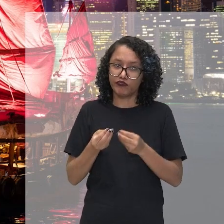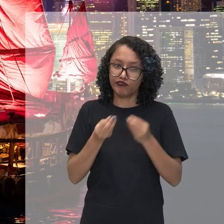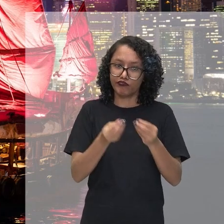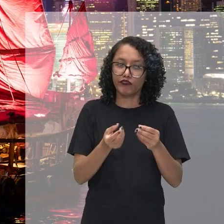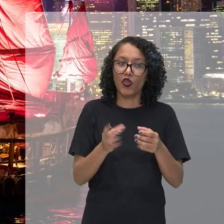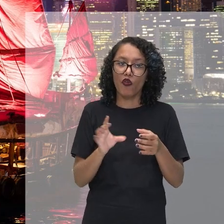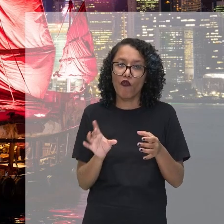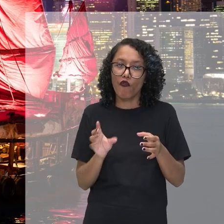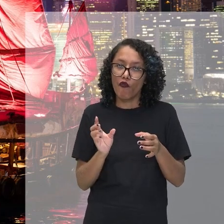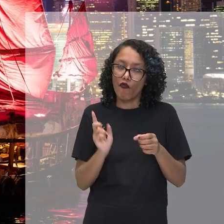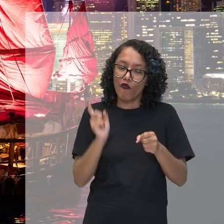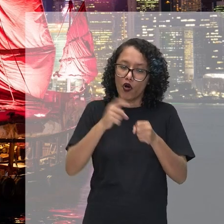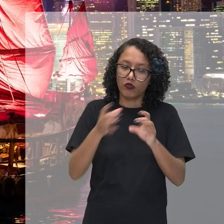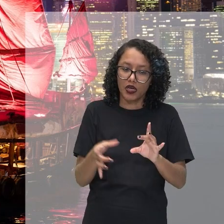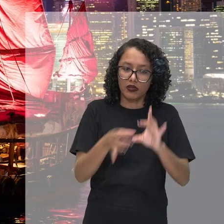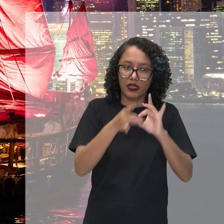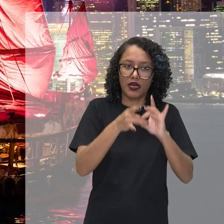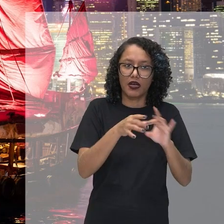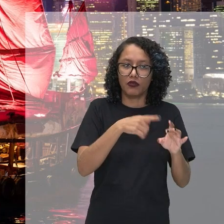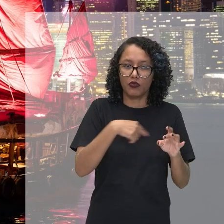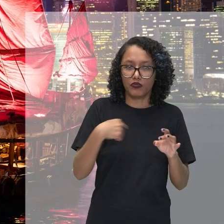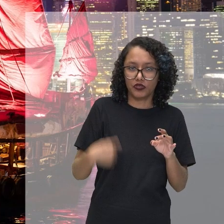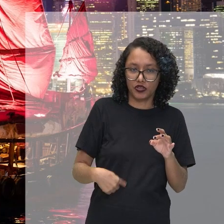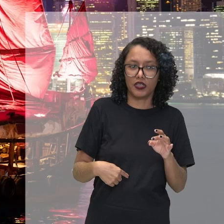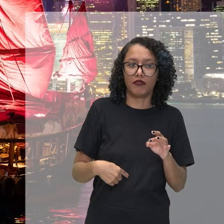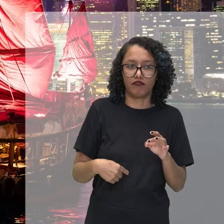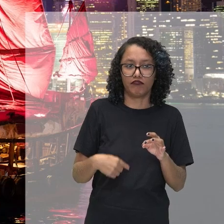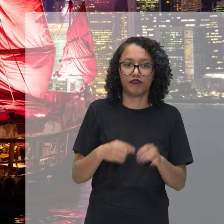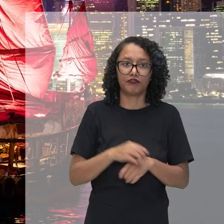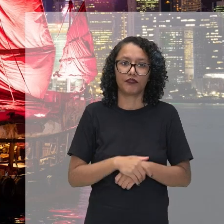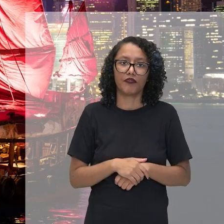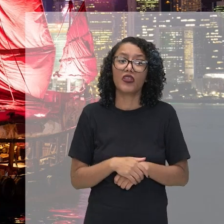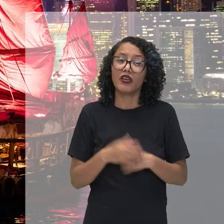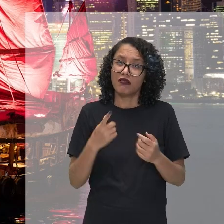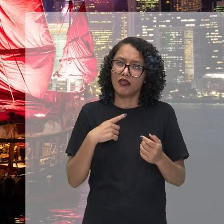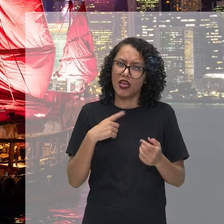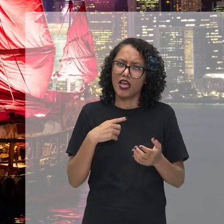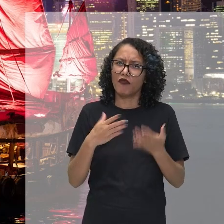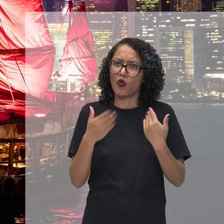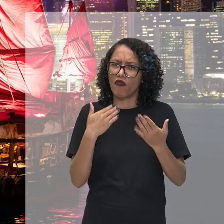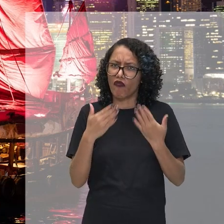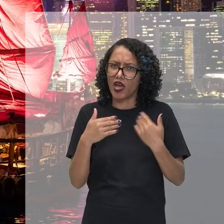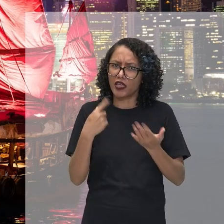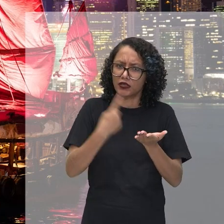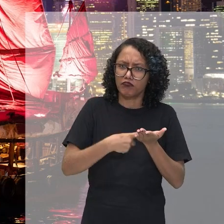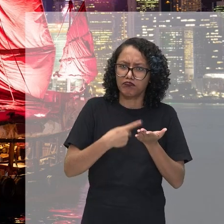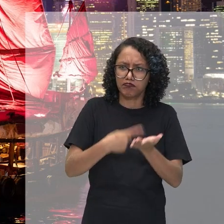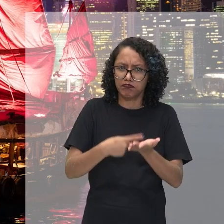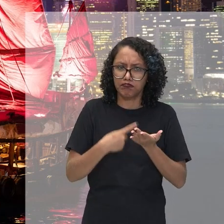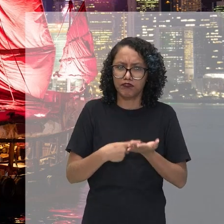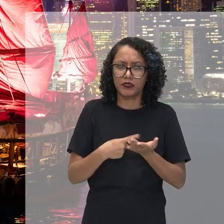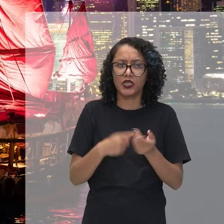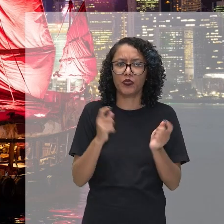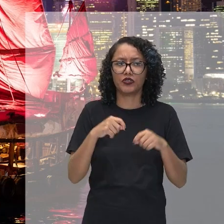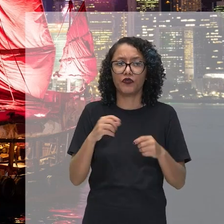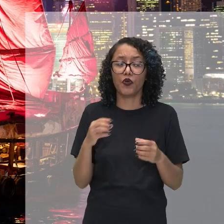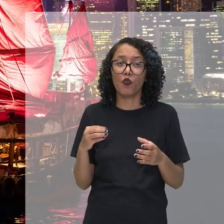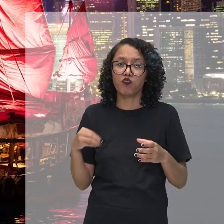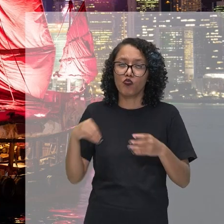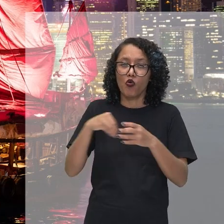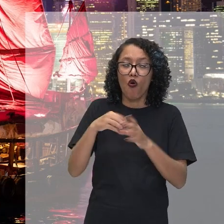1997. De acordo com as negociações, né, entre esses dois governos, para sua reintegração ao